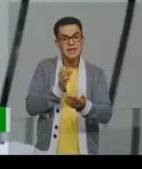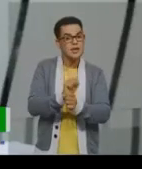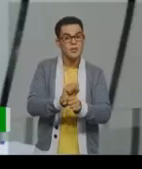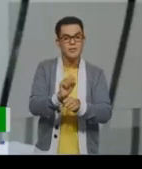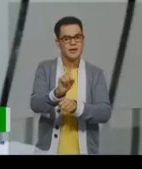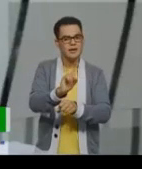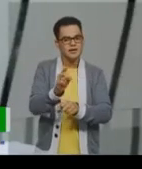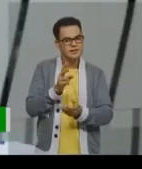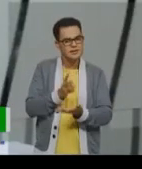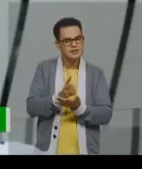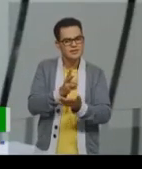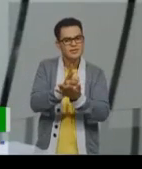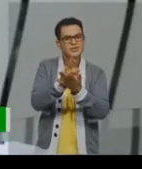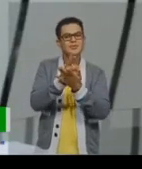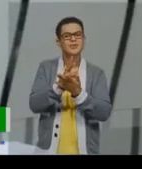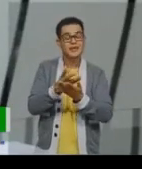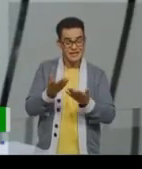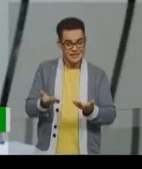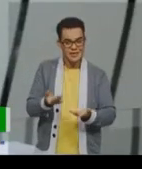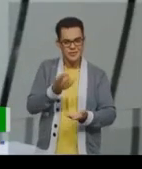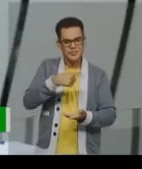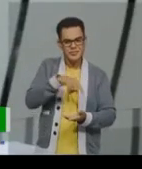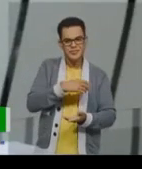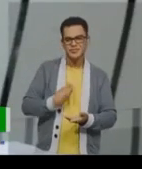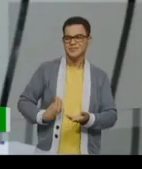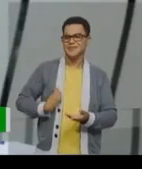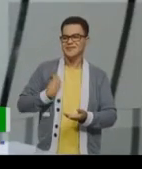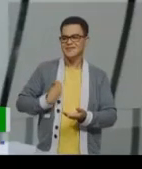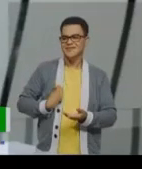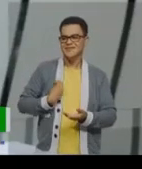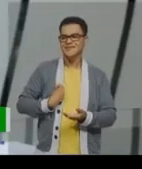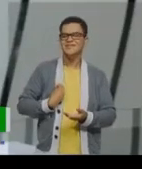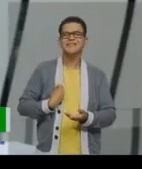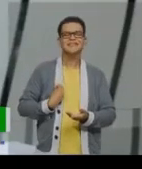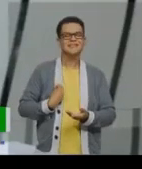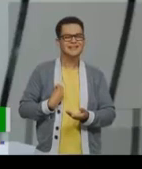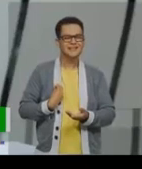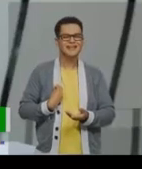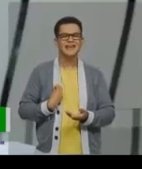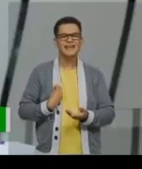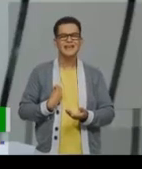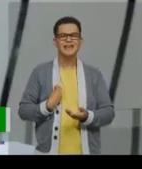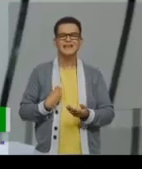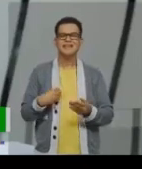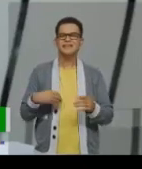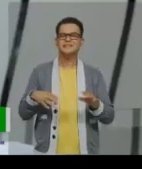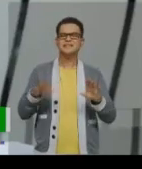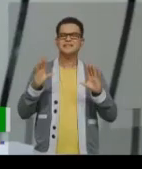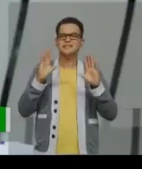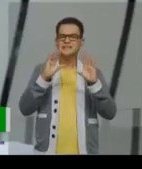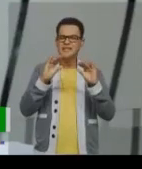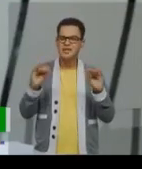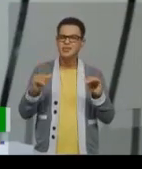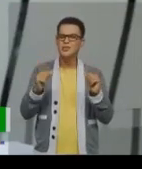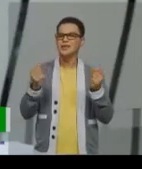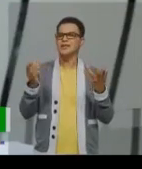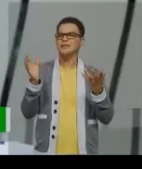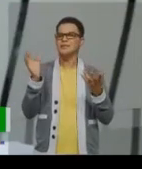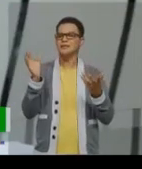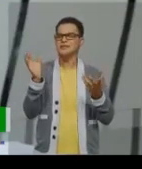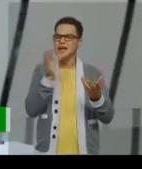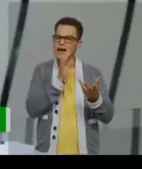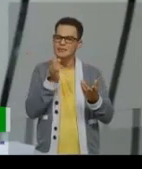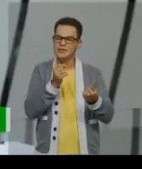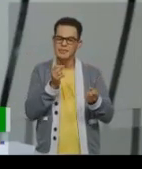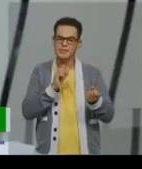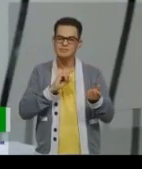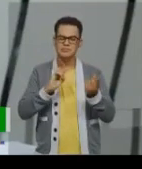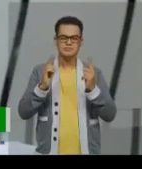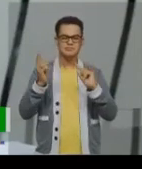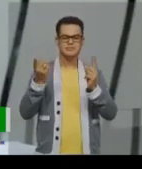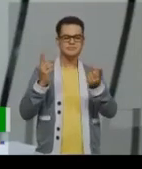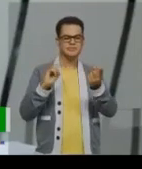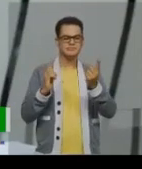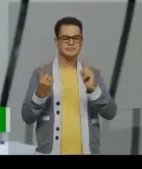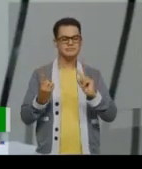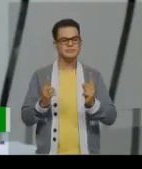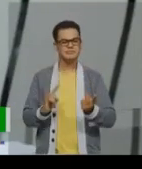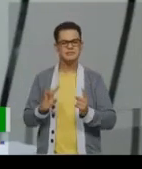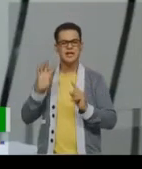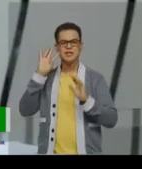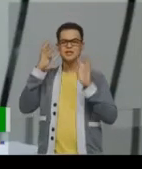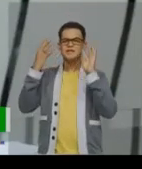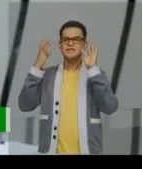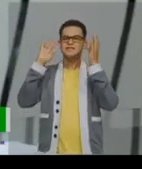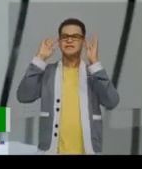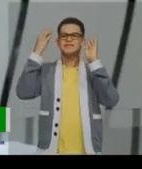seja aí mais, vamos dizer assim, mais prática, vamos dizer, mais dinâmica, né, mais fácil, inclusive, em vários